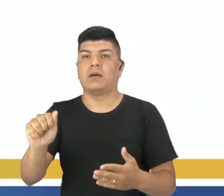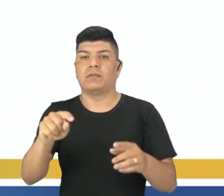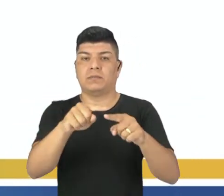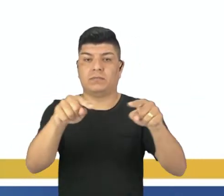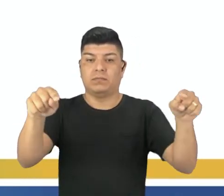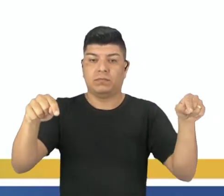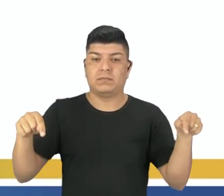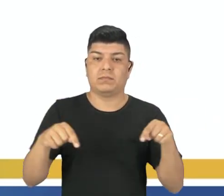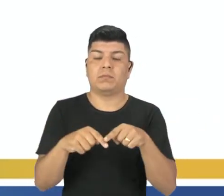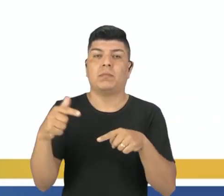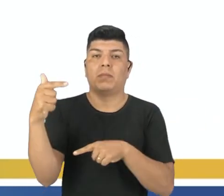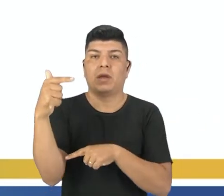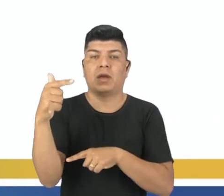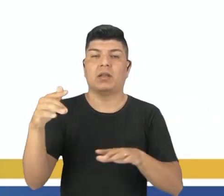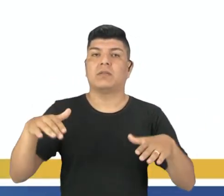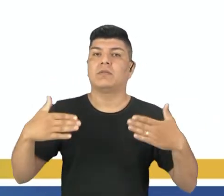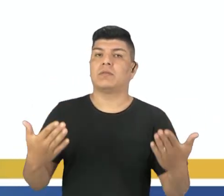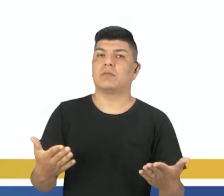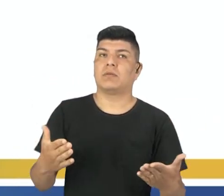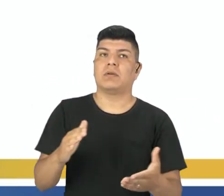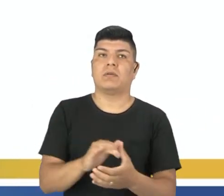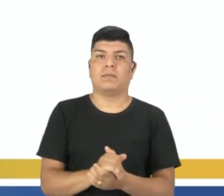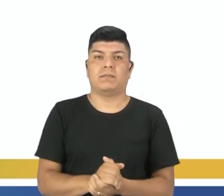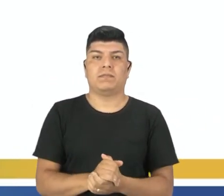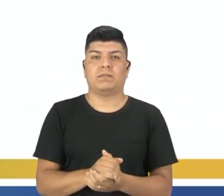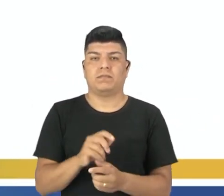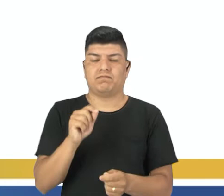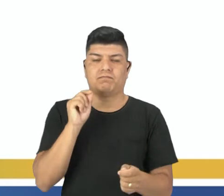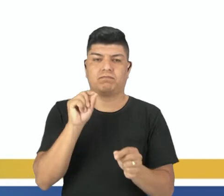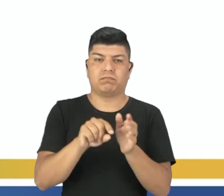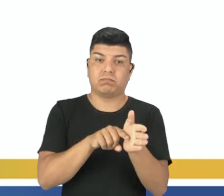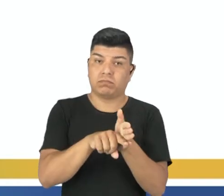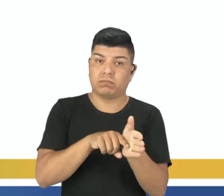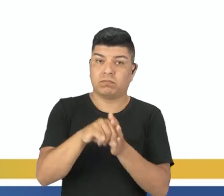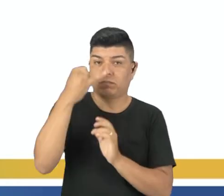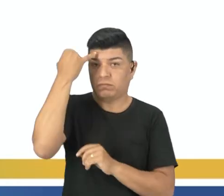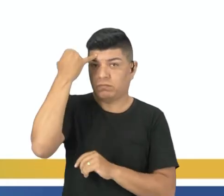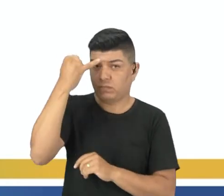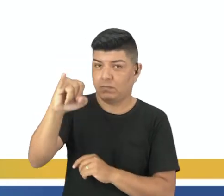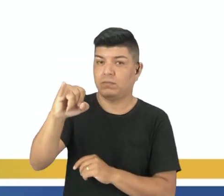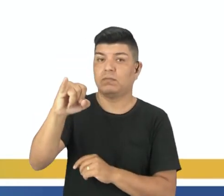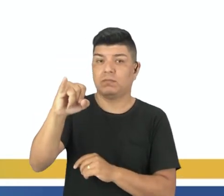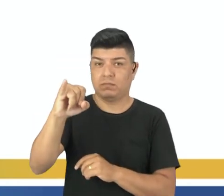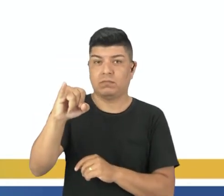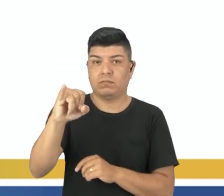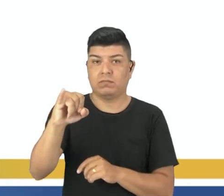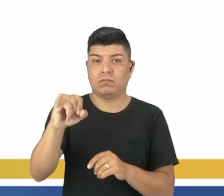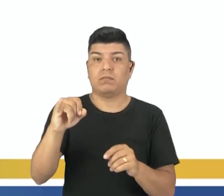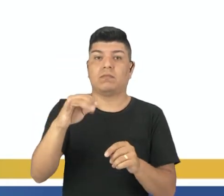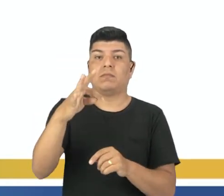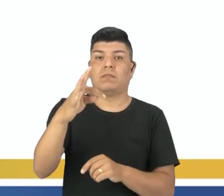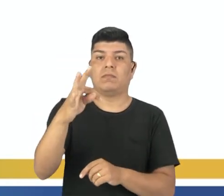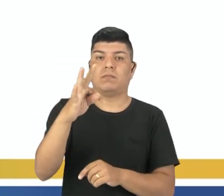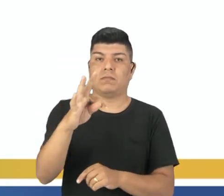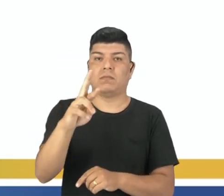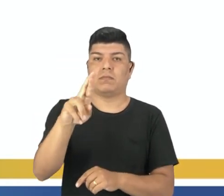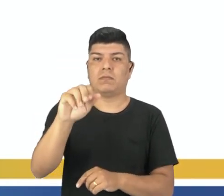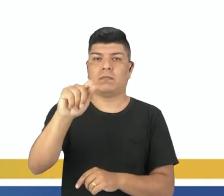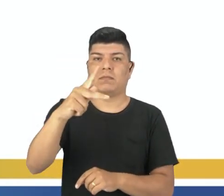metros quadrados gente aí a gente pode recorrer né a ideia da área do trapézio